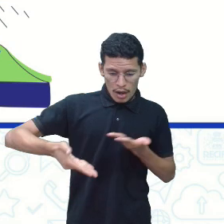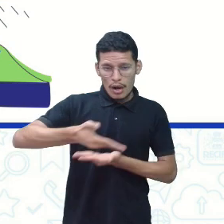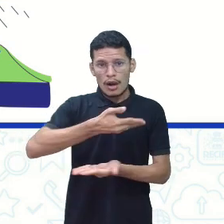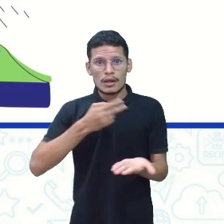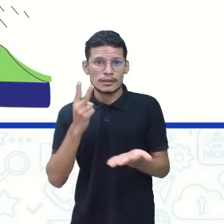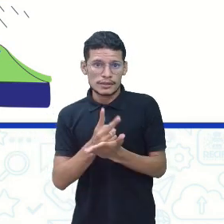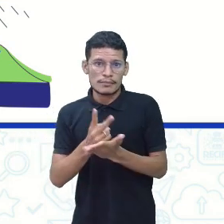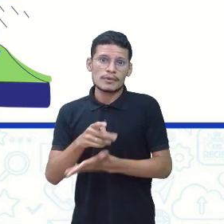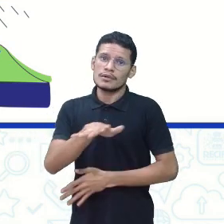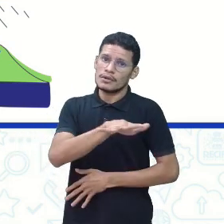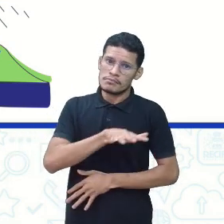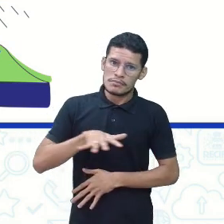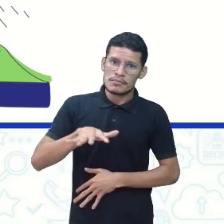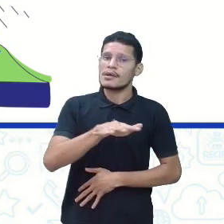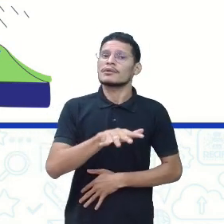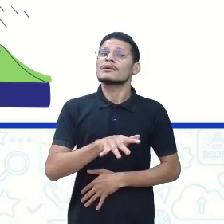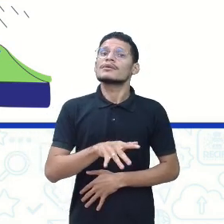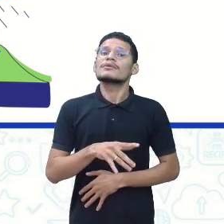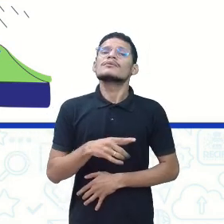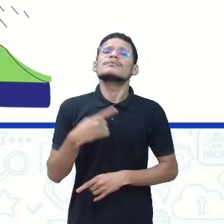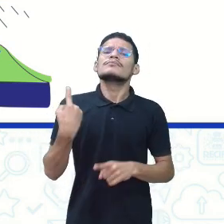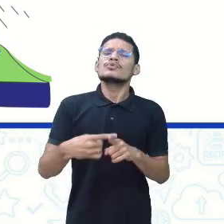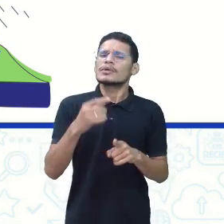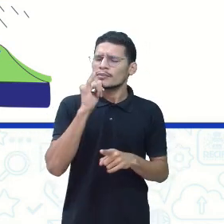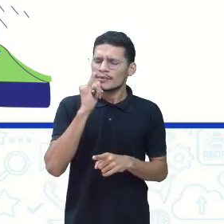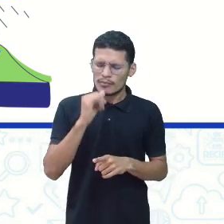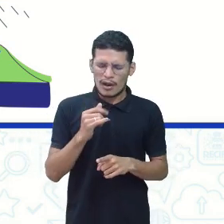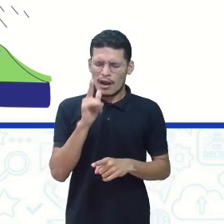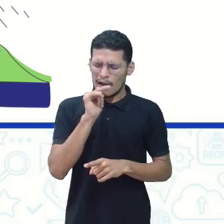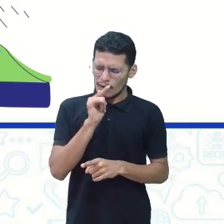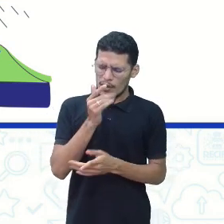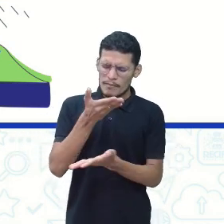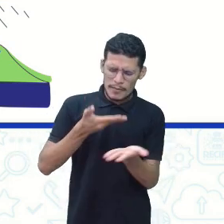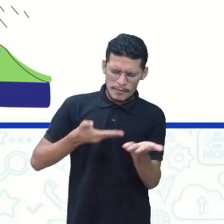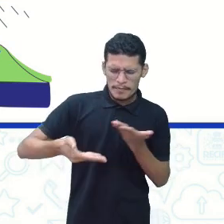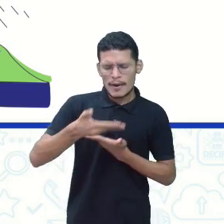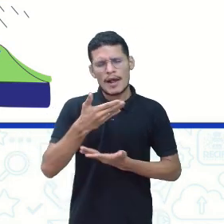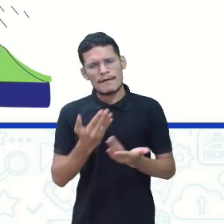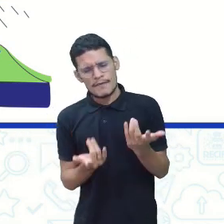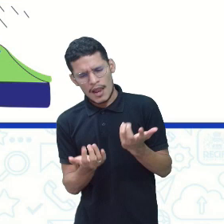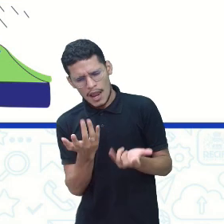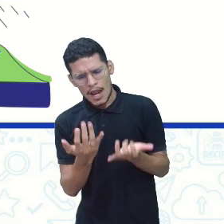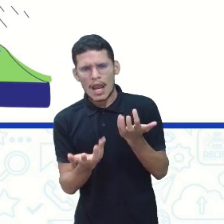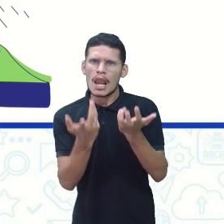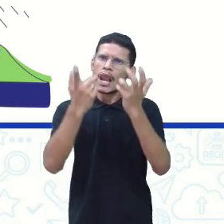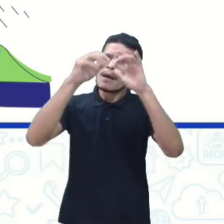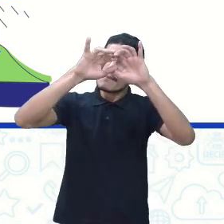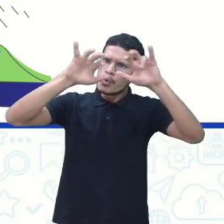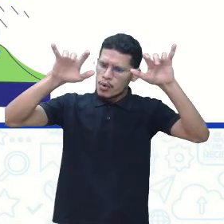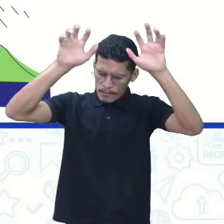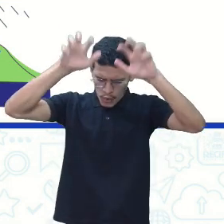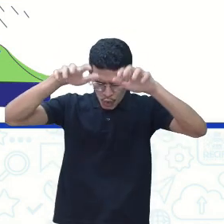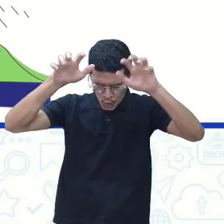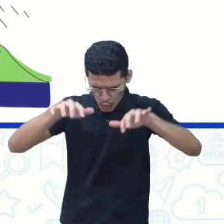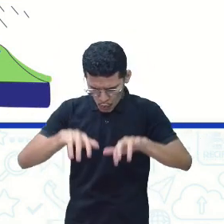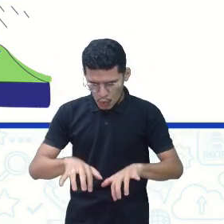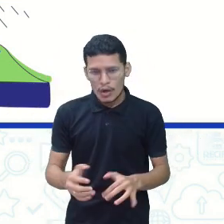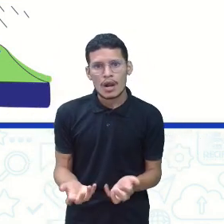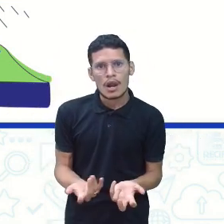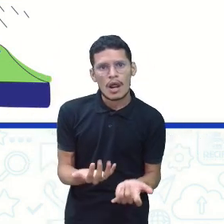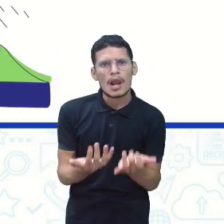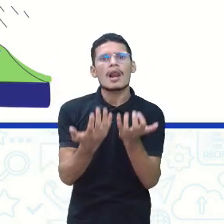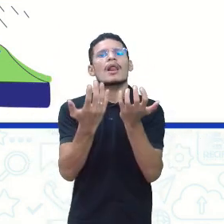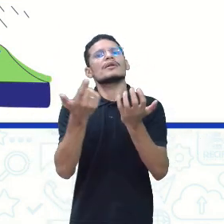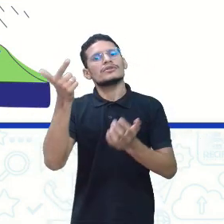constantemente no ambiente. Então, ele faz com que essa água vá circulando. Uma parte evaporando, precipita, cai em forma de chuva e assim